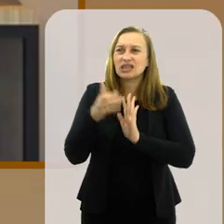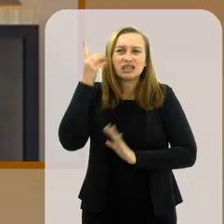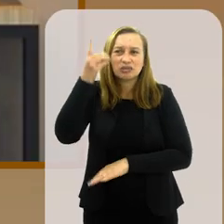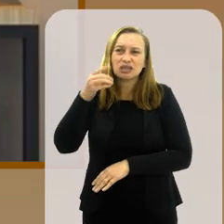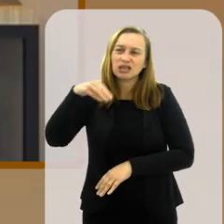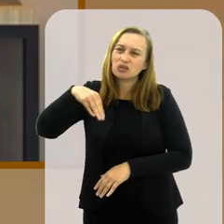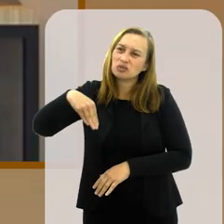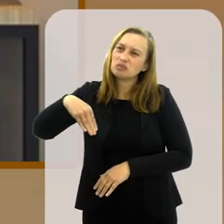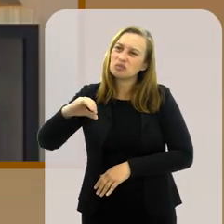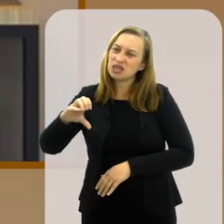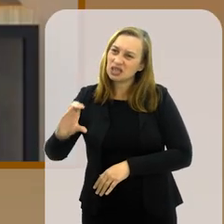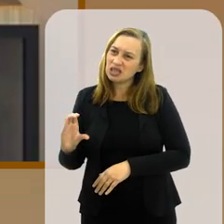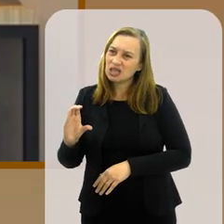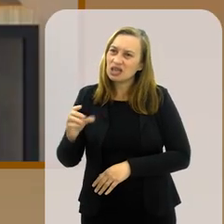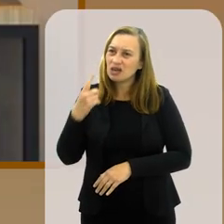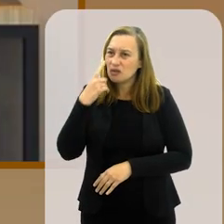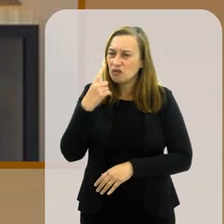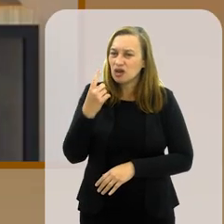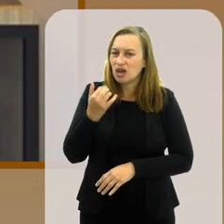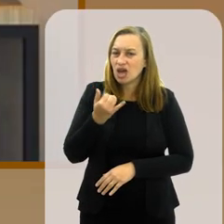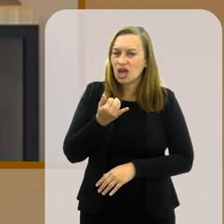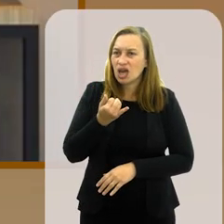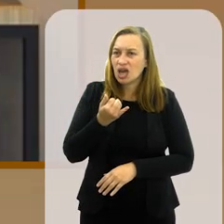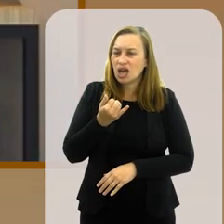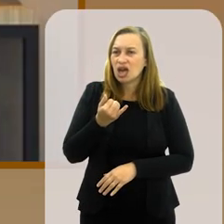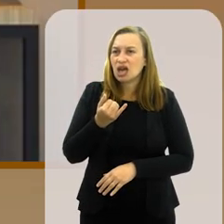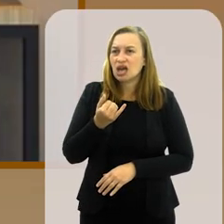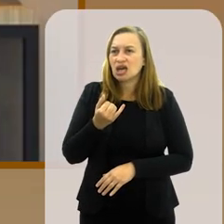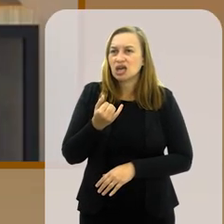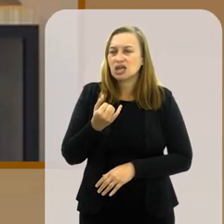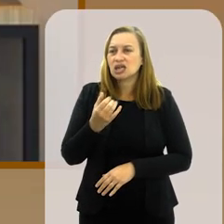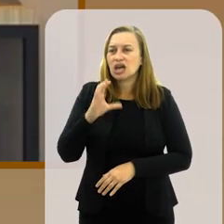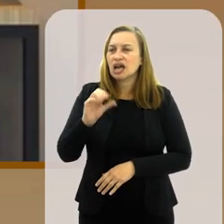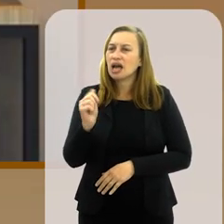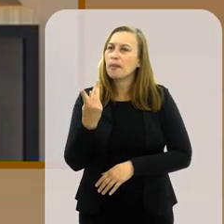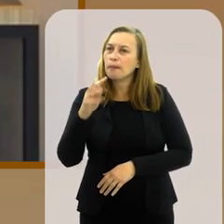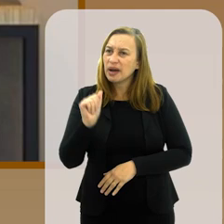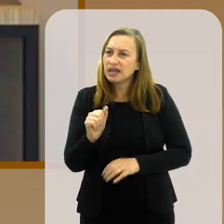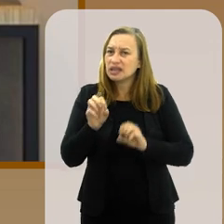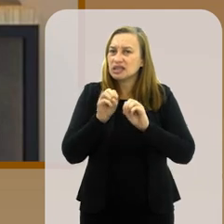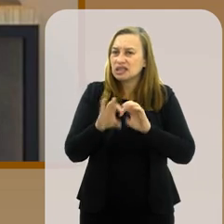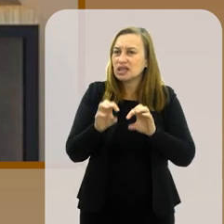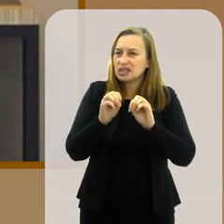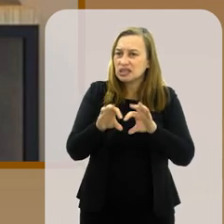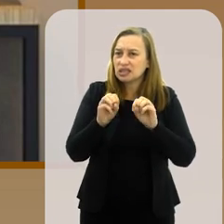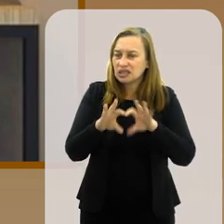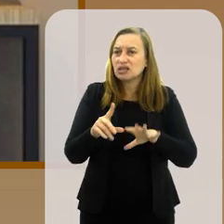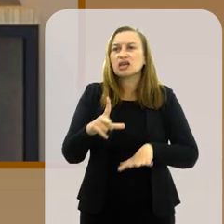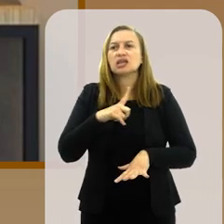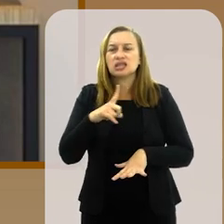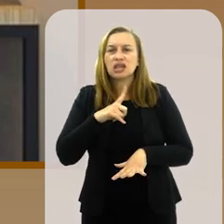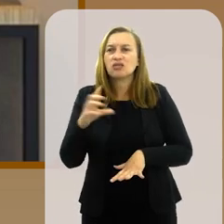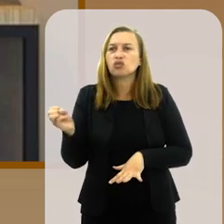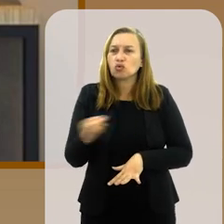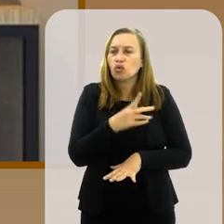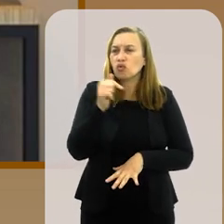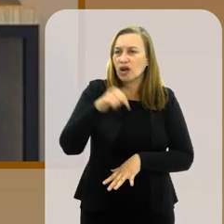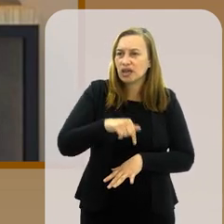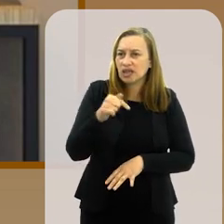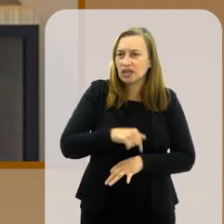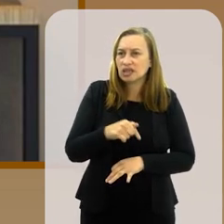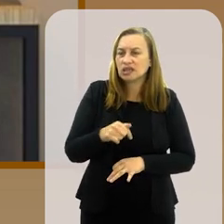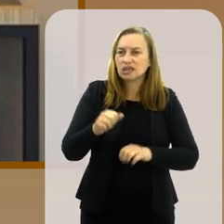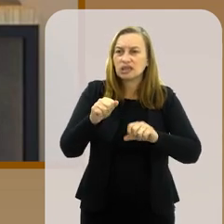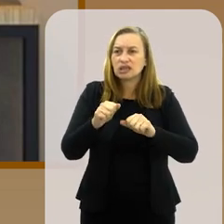Inclusive, essa lei do deputado Carlos Minck prevê, por exemplo, a realização de campanhas educativas, né? E a gente